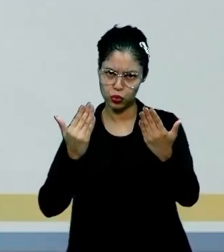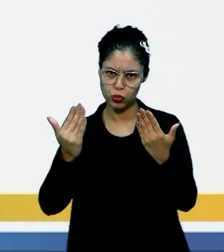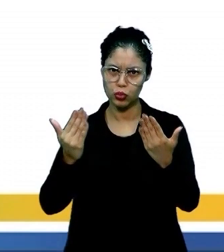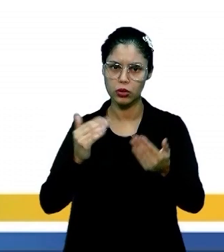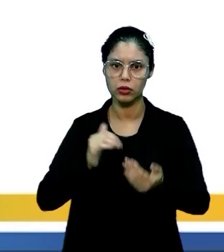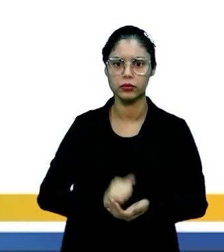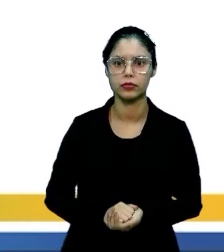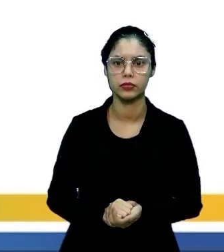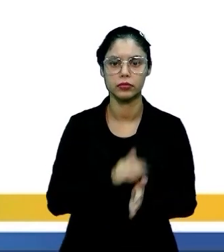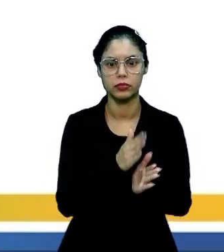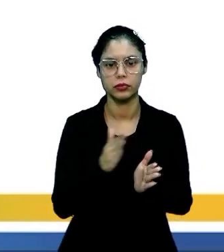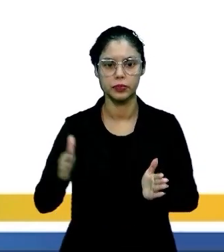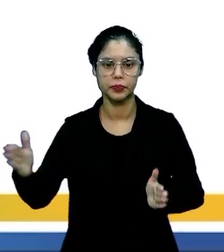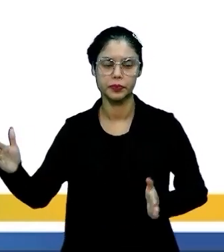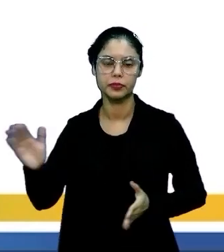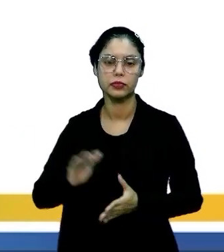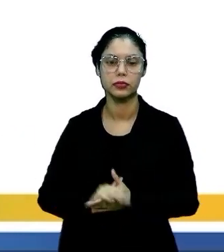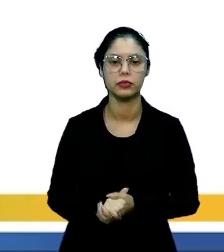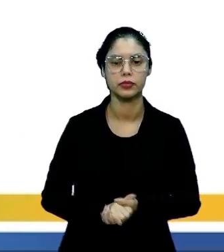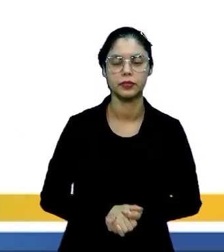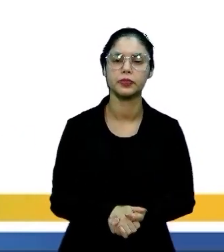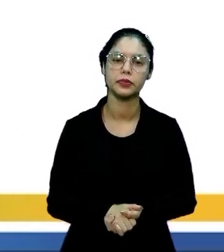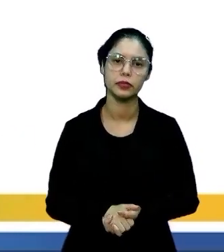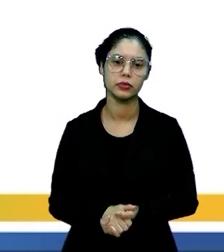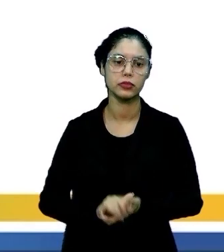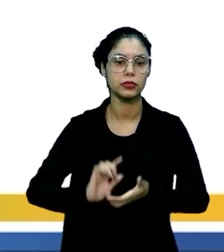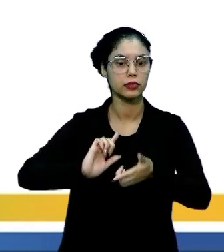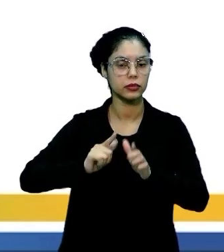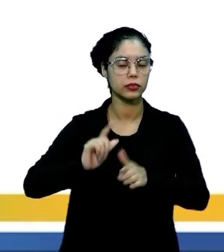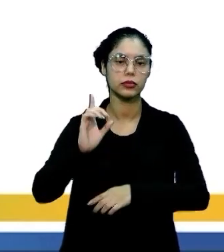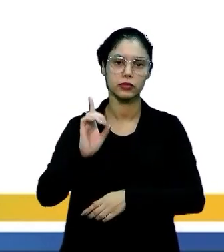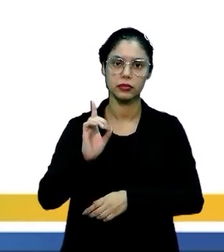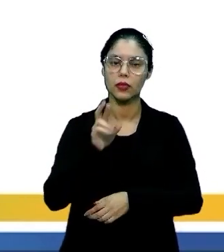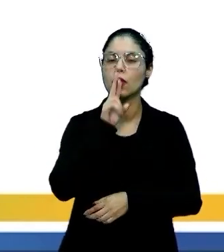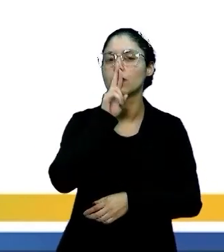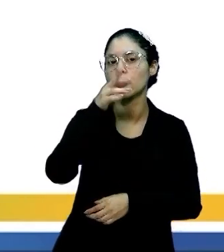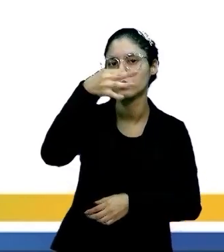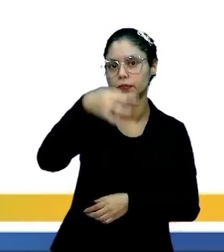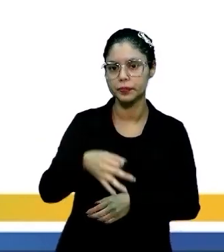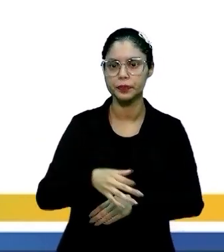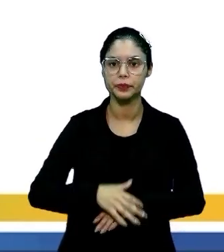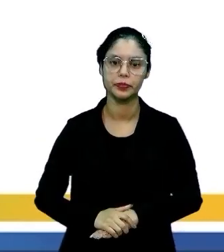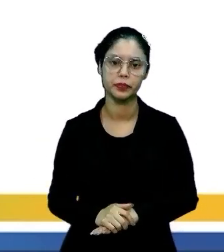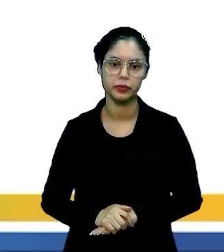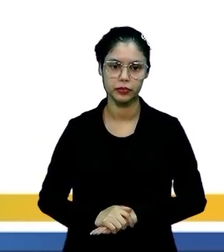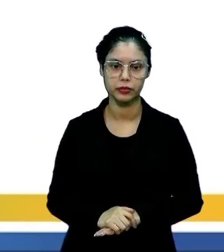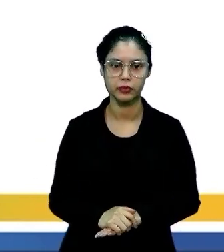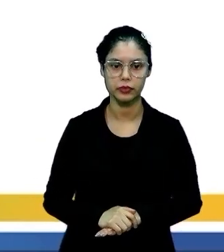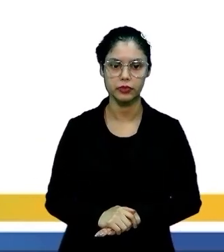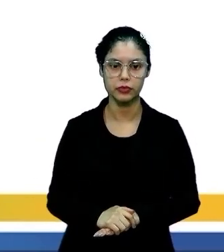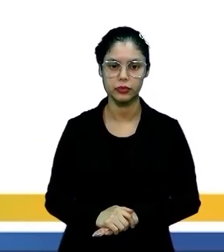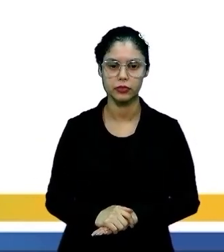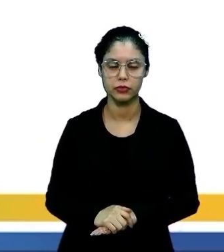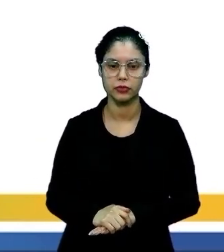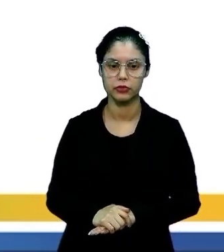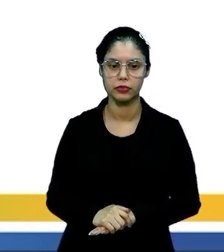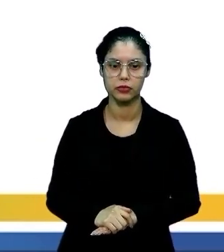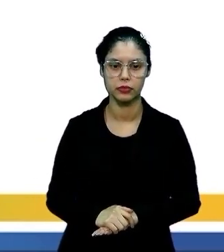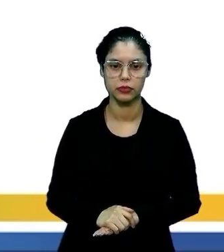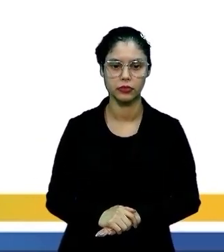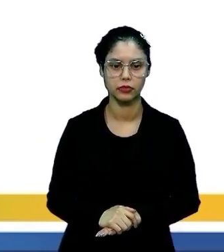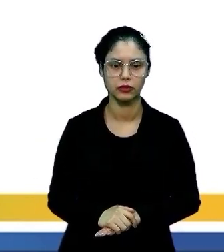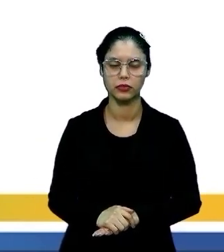vocês verem ao longo do texto, ok? Então, a D seria a nossa resposta correta. Vamos ver por que a letra E